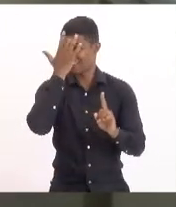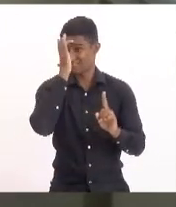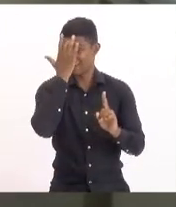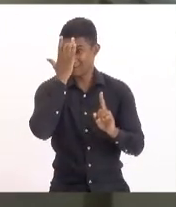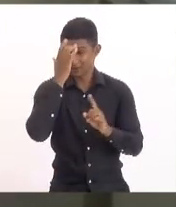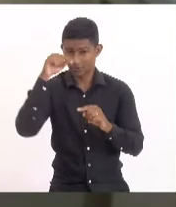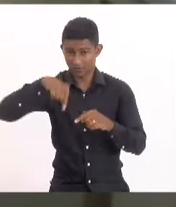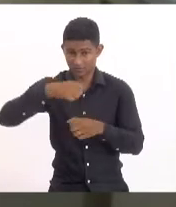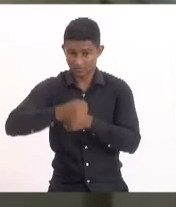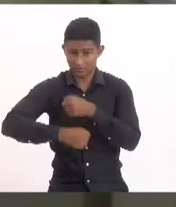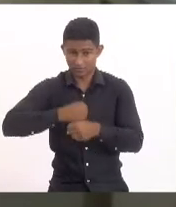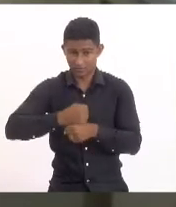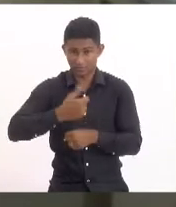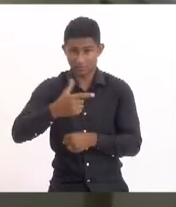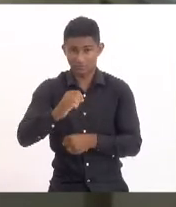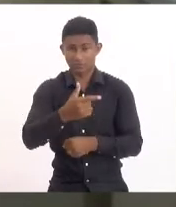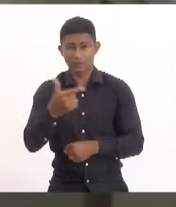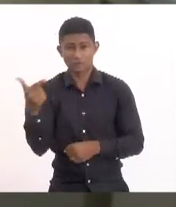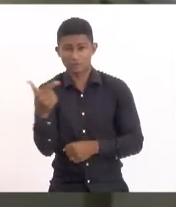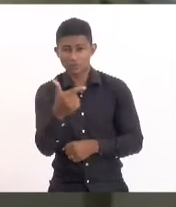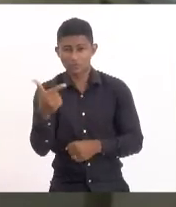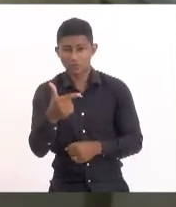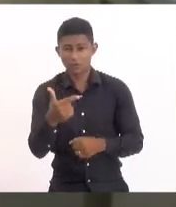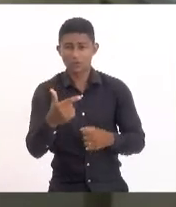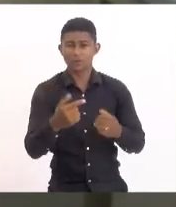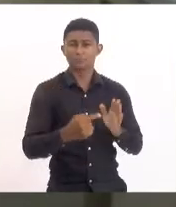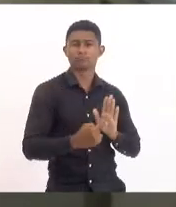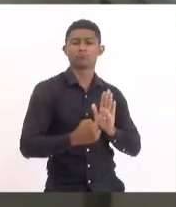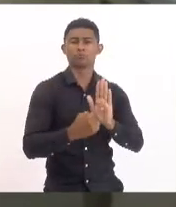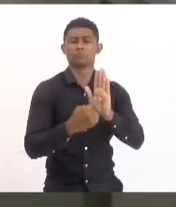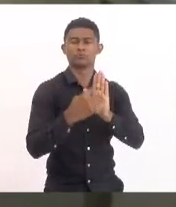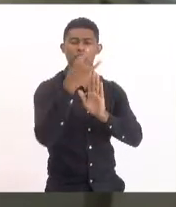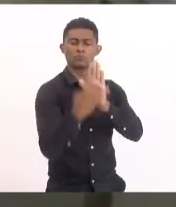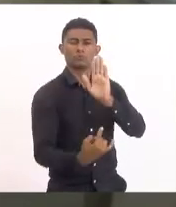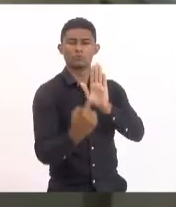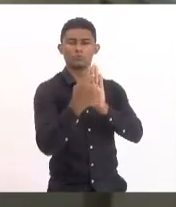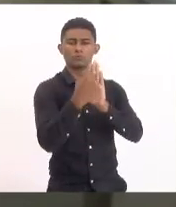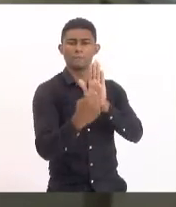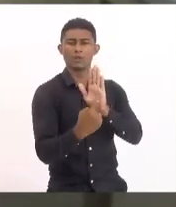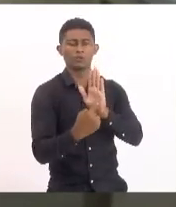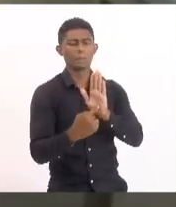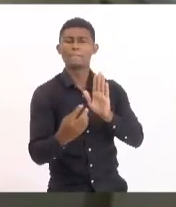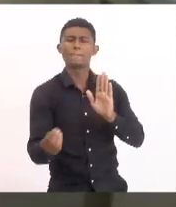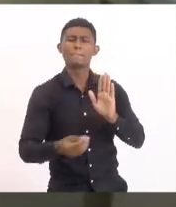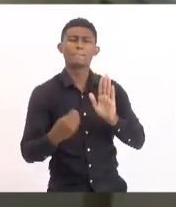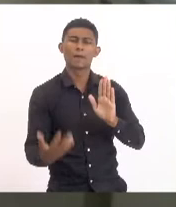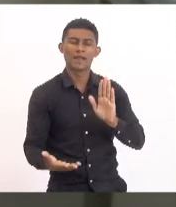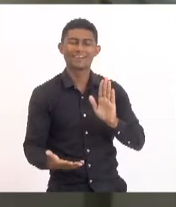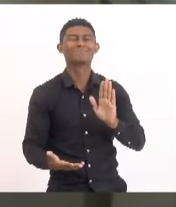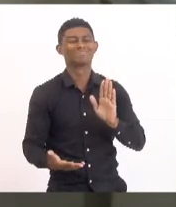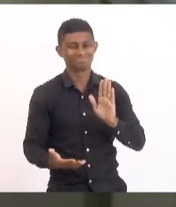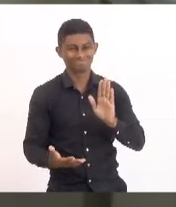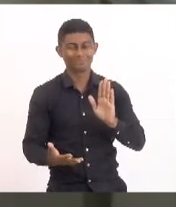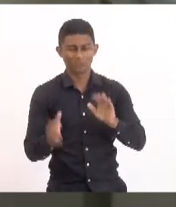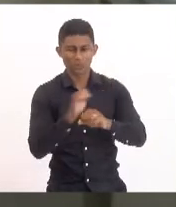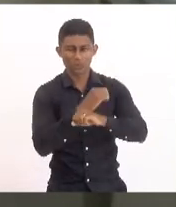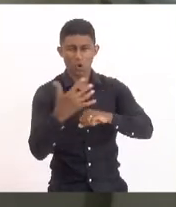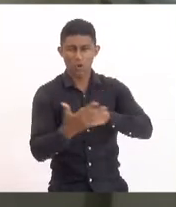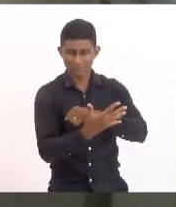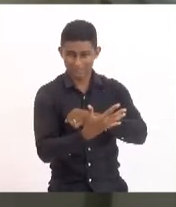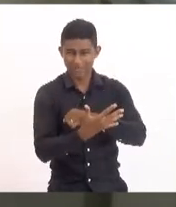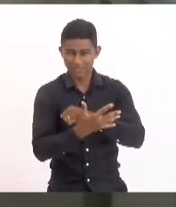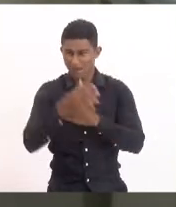22, o protocolo sanitário de prevenção à Covid para as unidades escolares